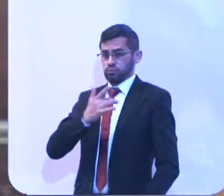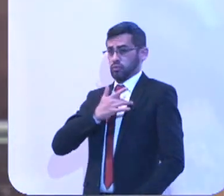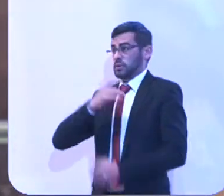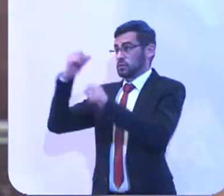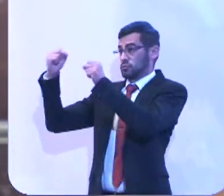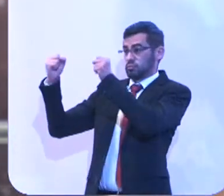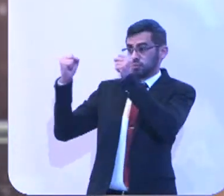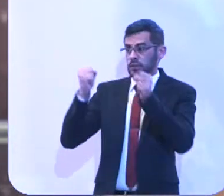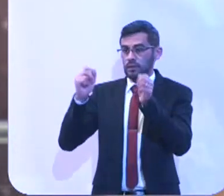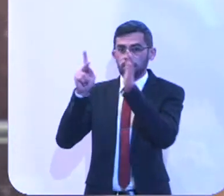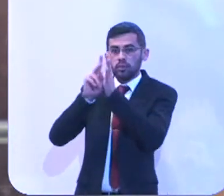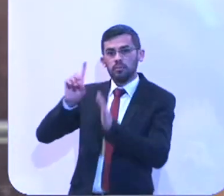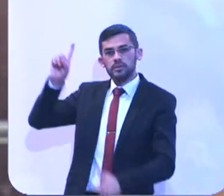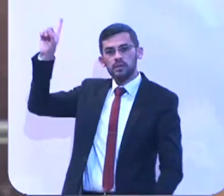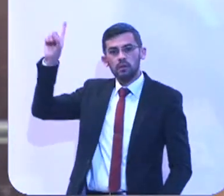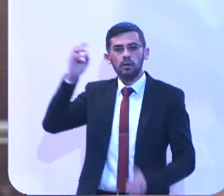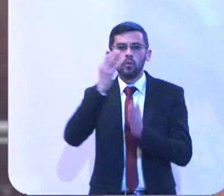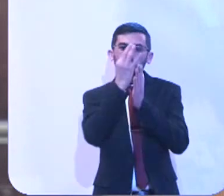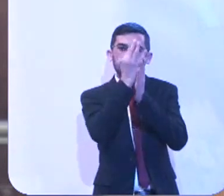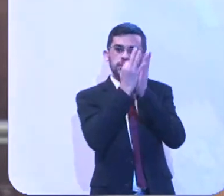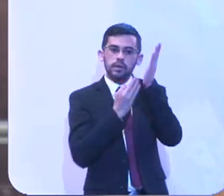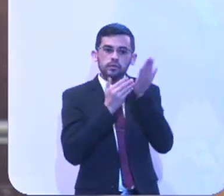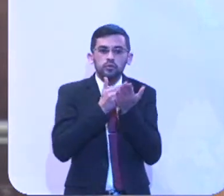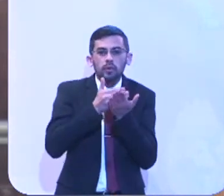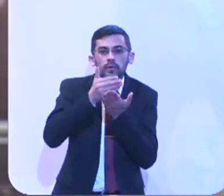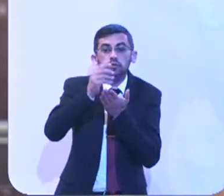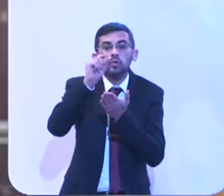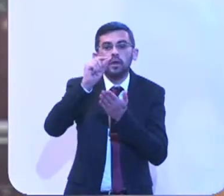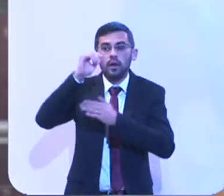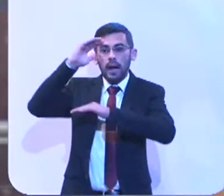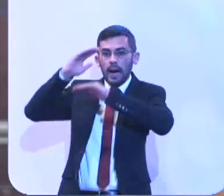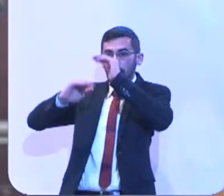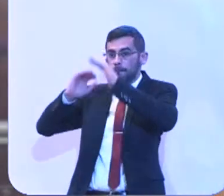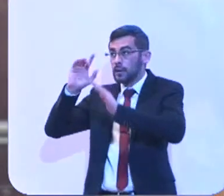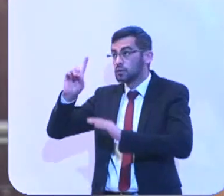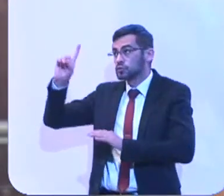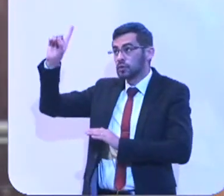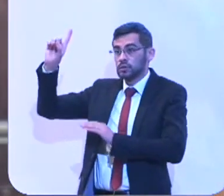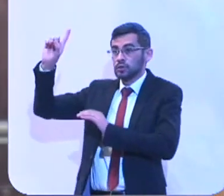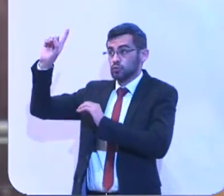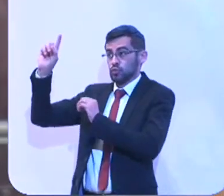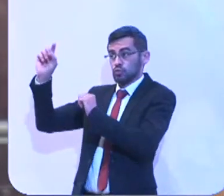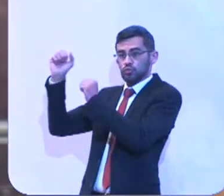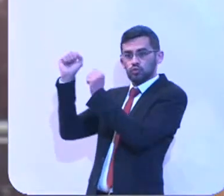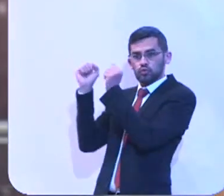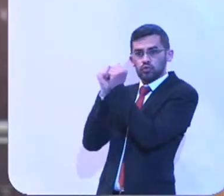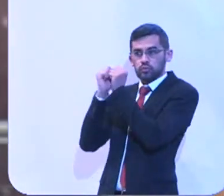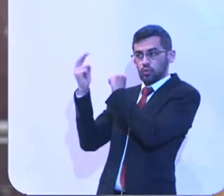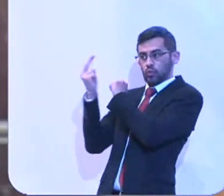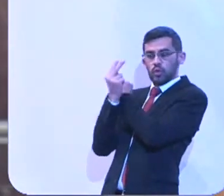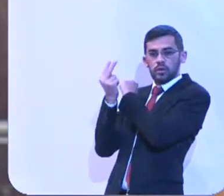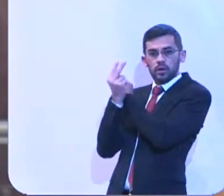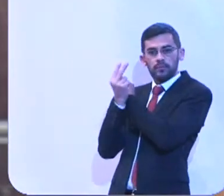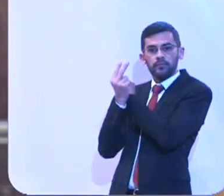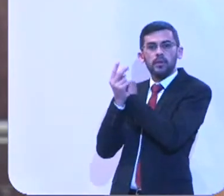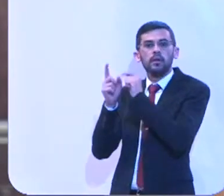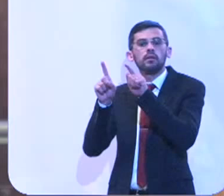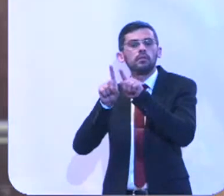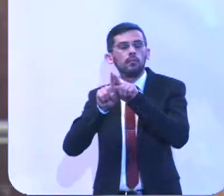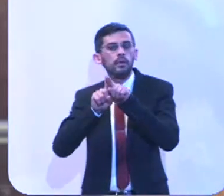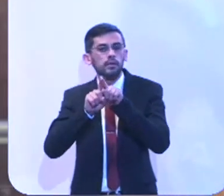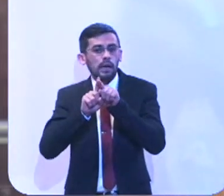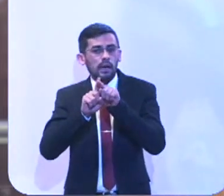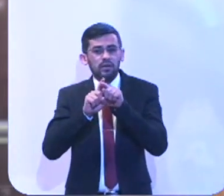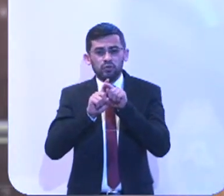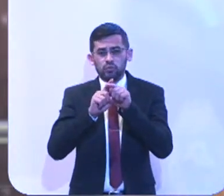Deus. O texto começa dizendo: a mão do Senhor estava sobre mim. Essa expressão aparece no livro de Ezequiel